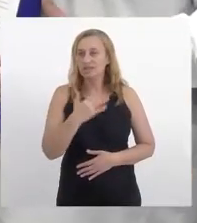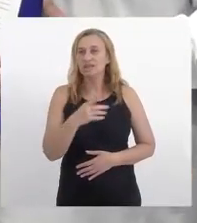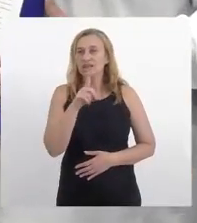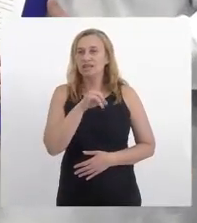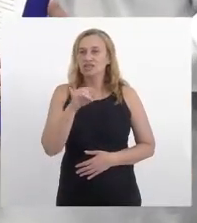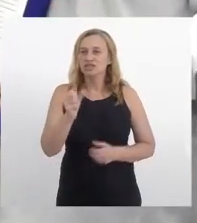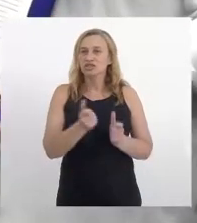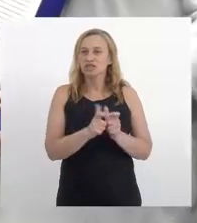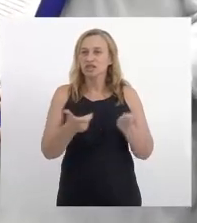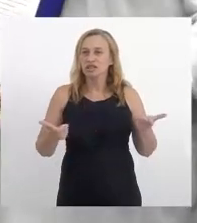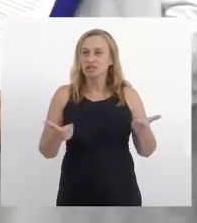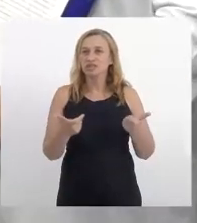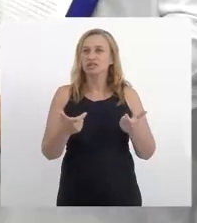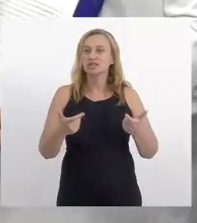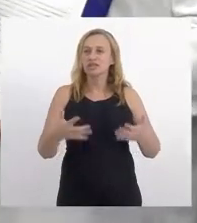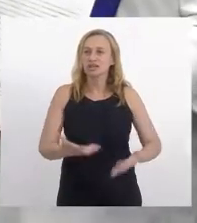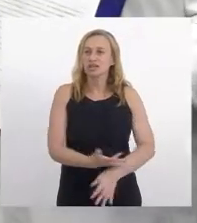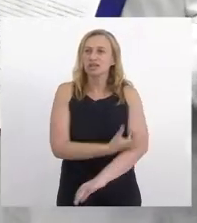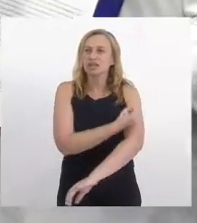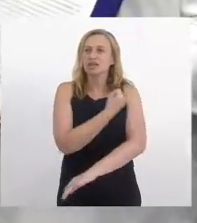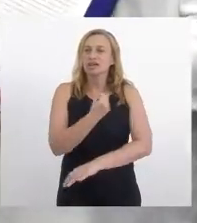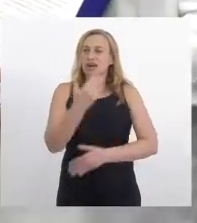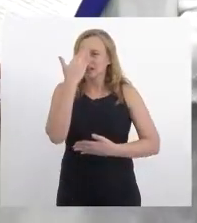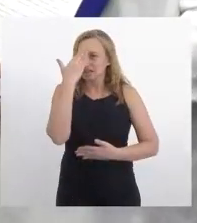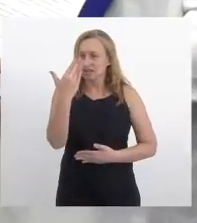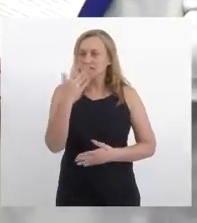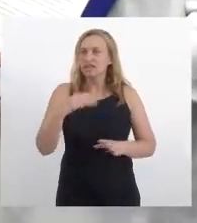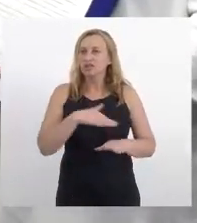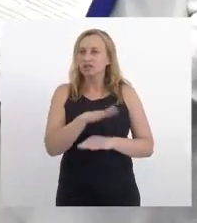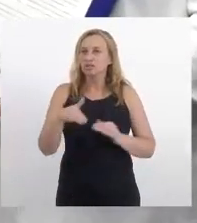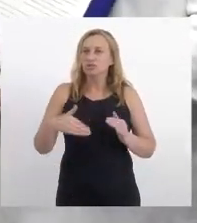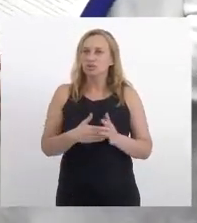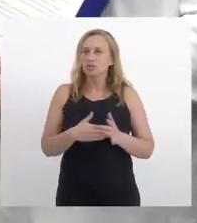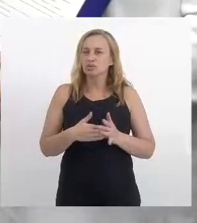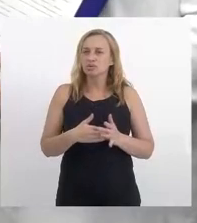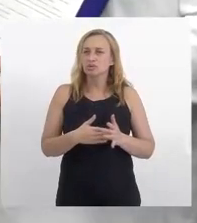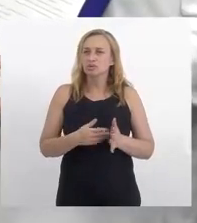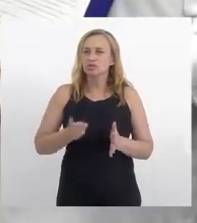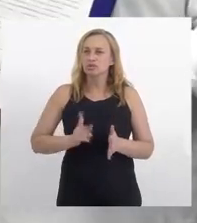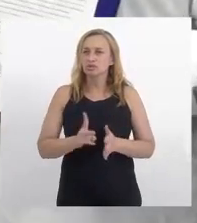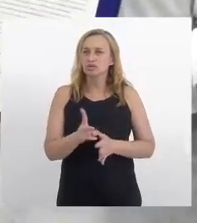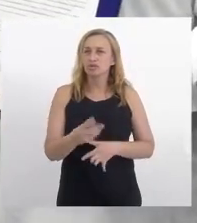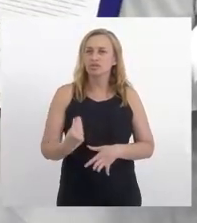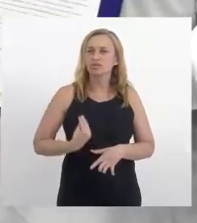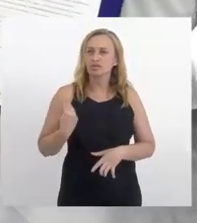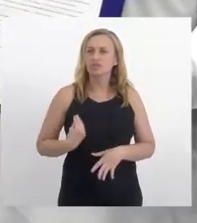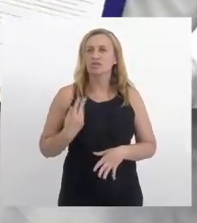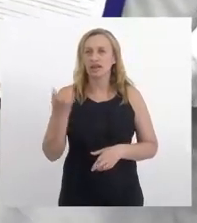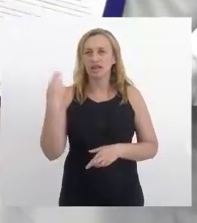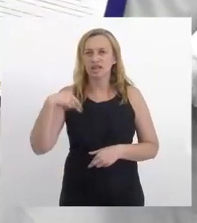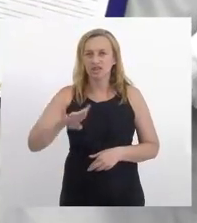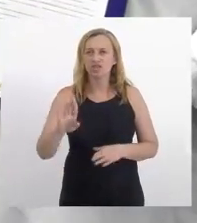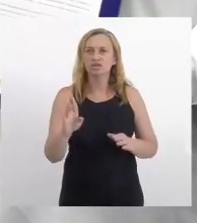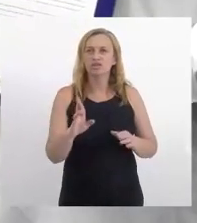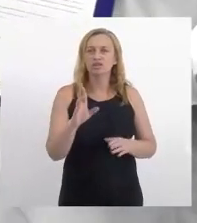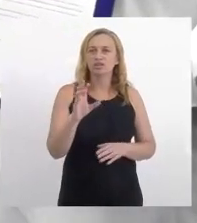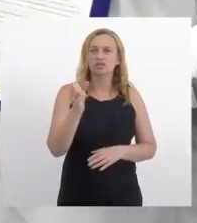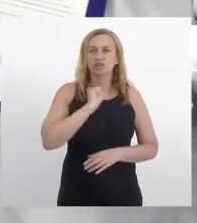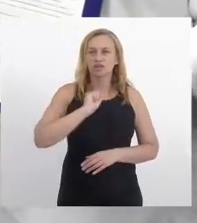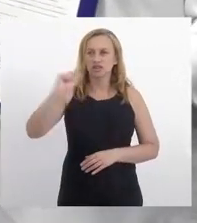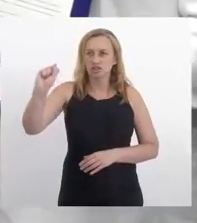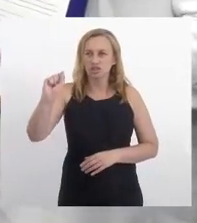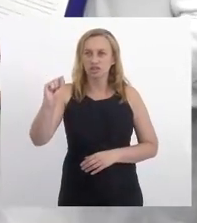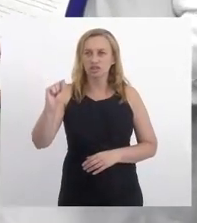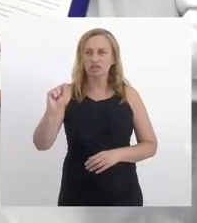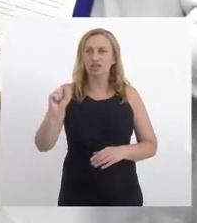grande aplauso, essa grande emoção aqui, agradecendo a todos aqueles que mantiveram viva a religião de orixás, a religião de